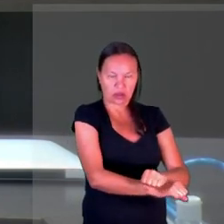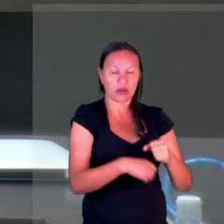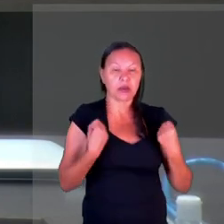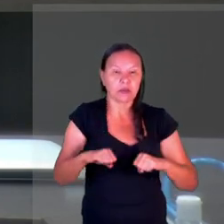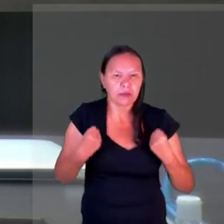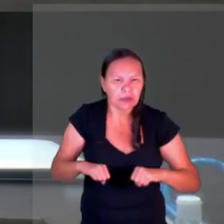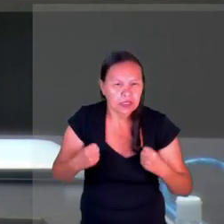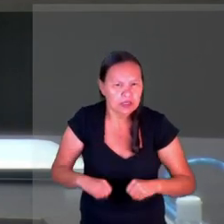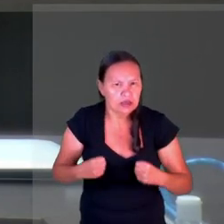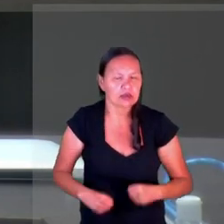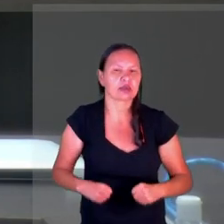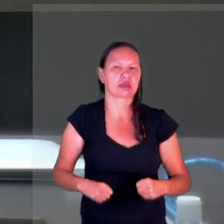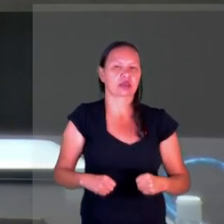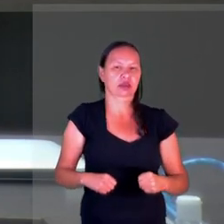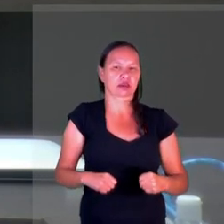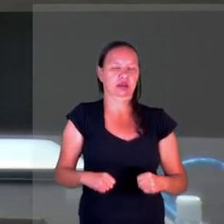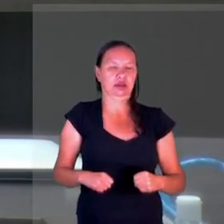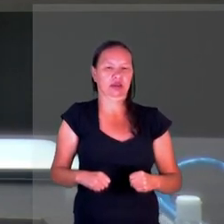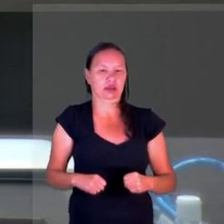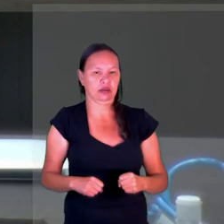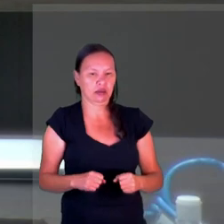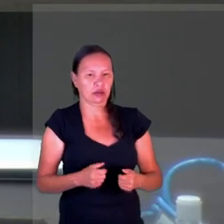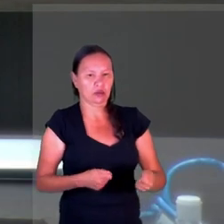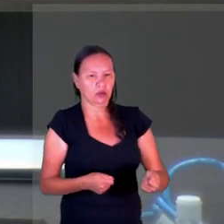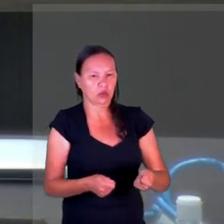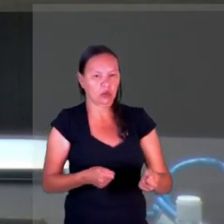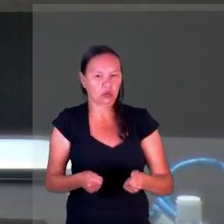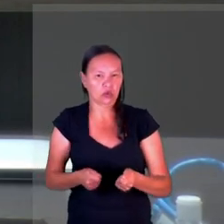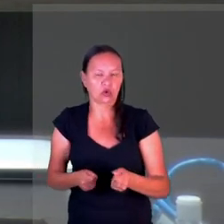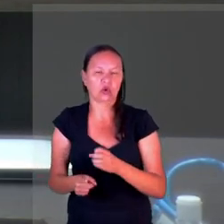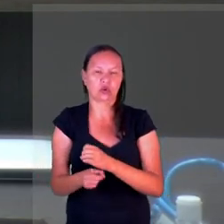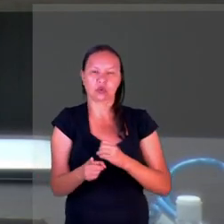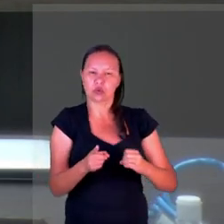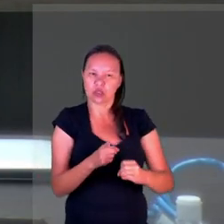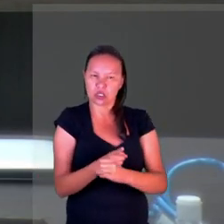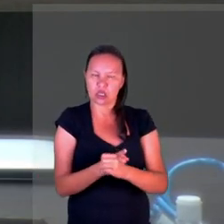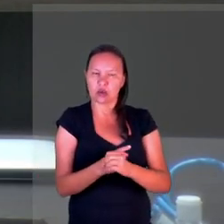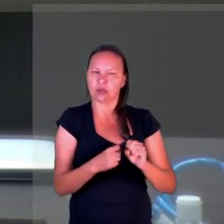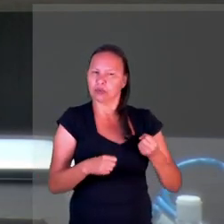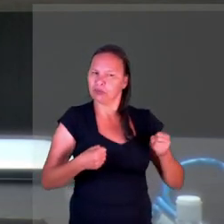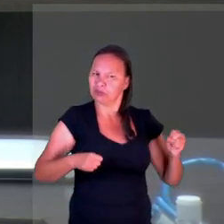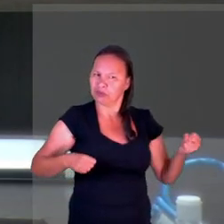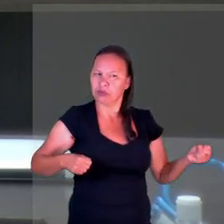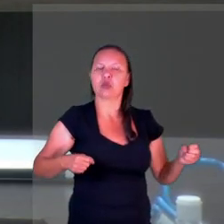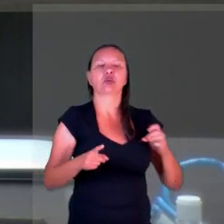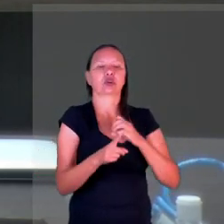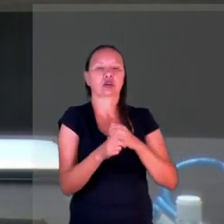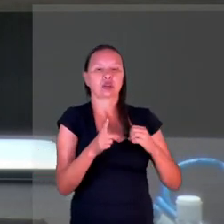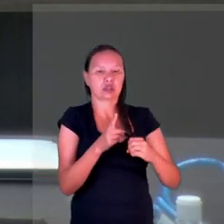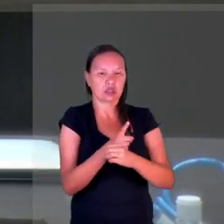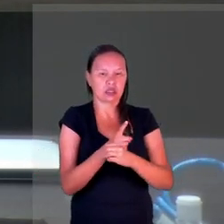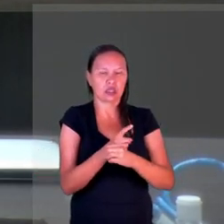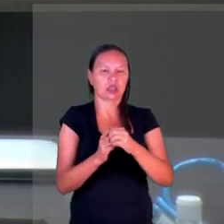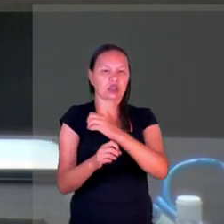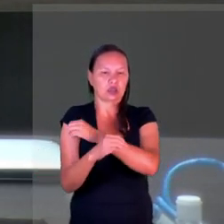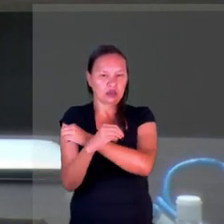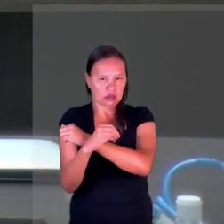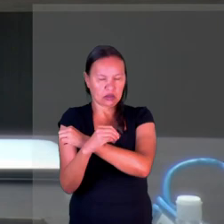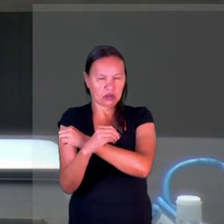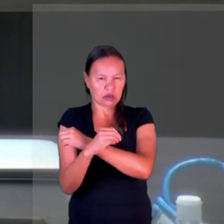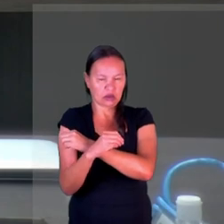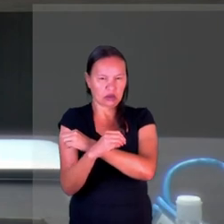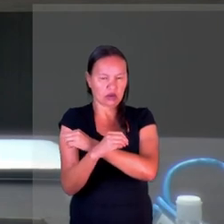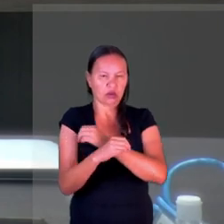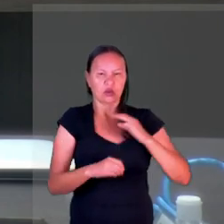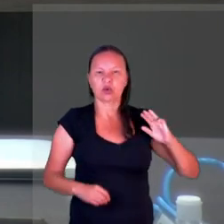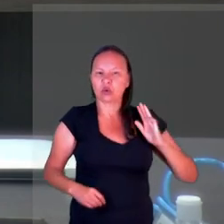grande da Lobby não controle social muito grande da sociedade civil né para que a gente consiga